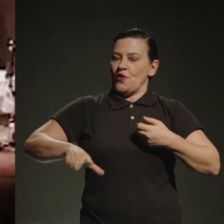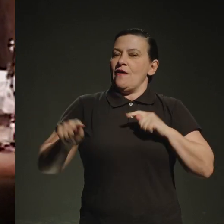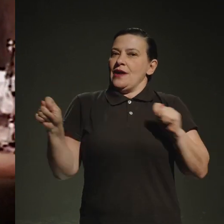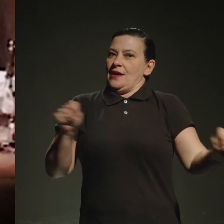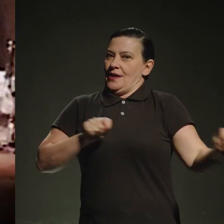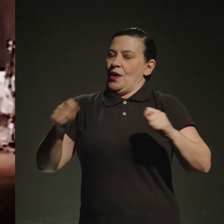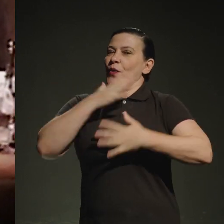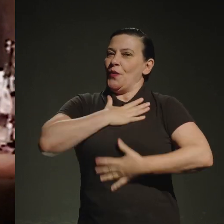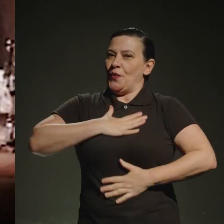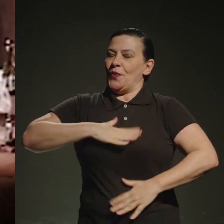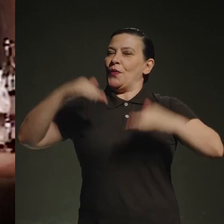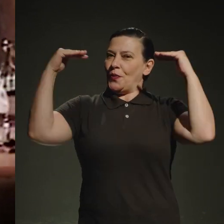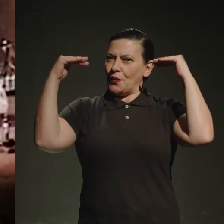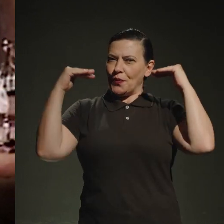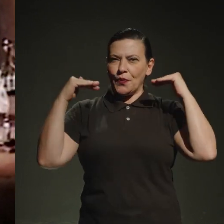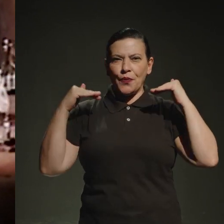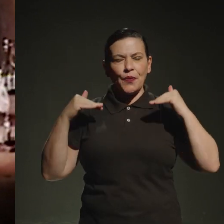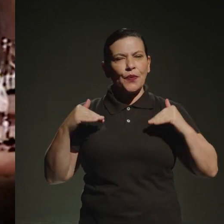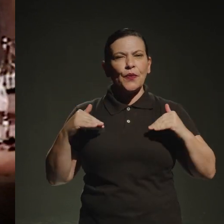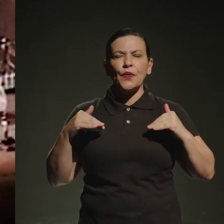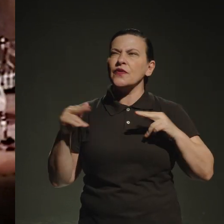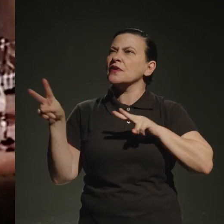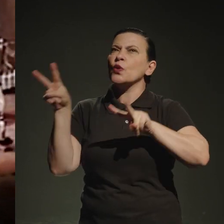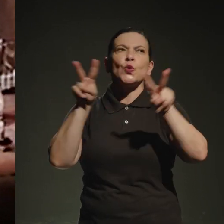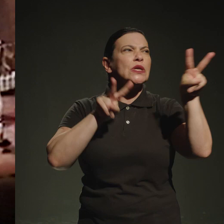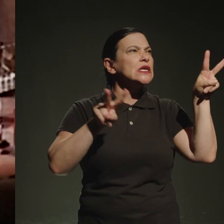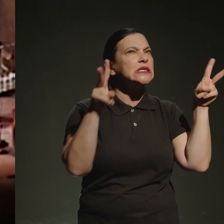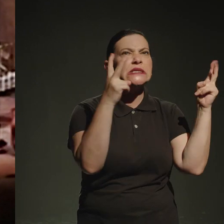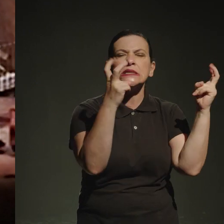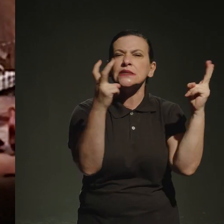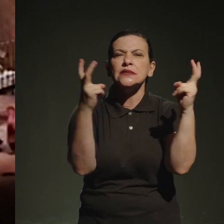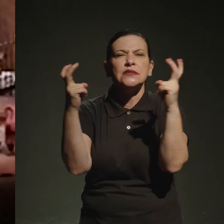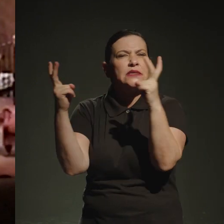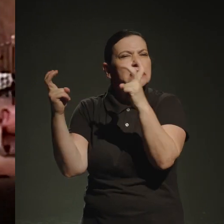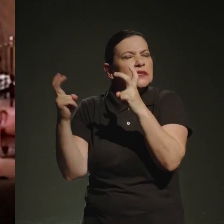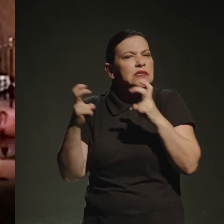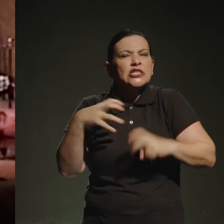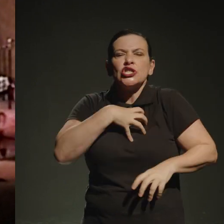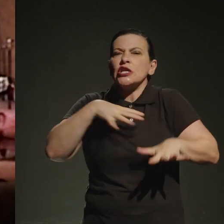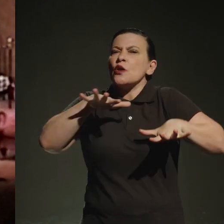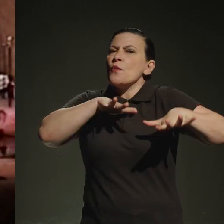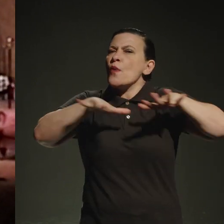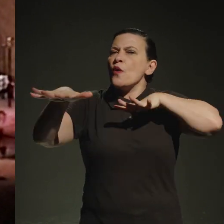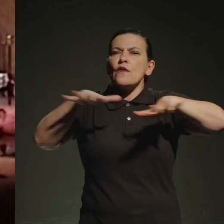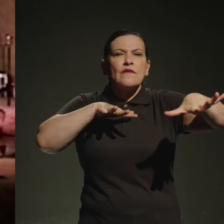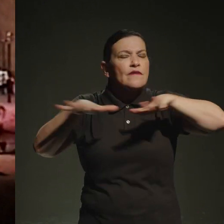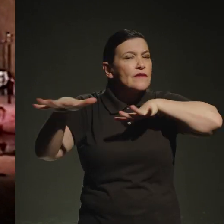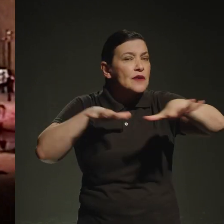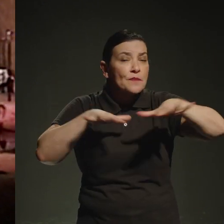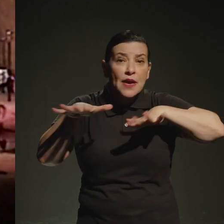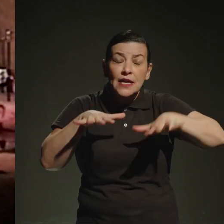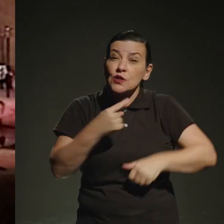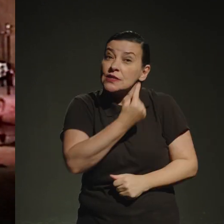Faz o sinal da cruz e começa a olhar em 7 direções, e para cada uma dessas direções ele vai repetindo: